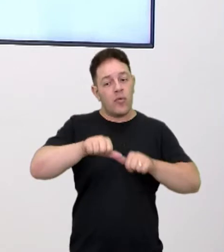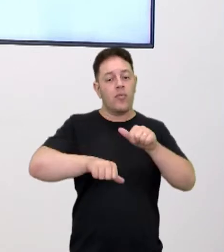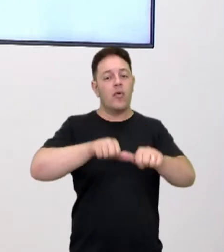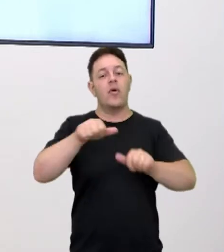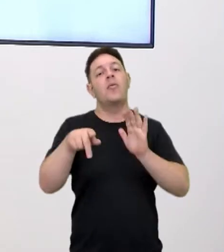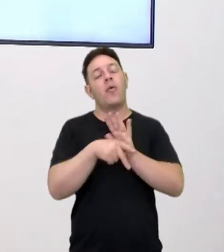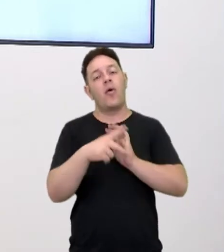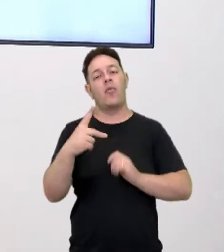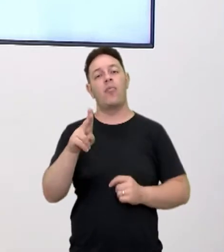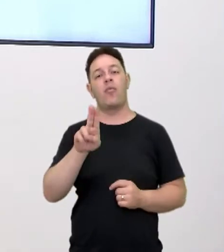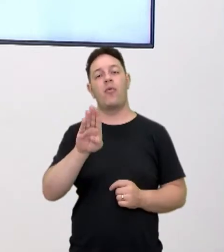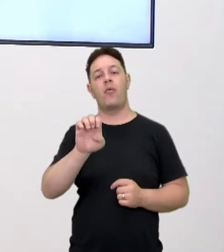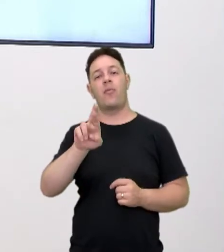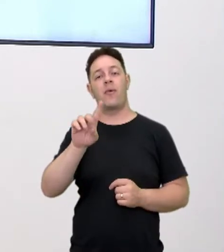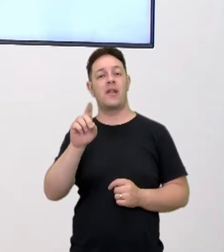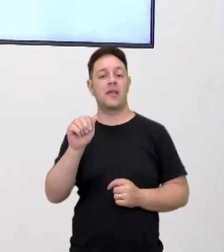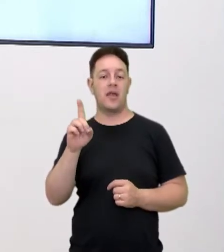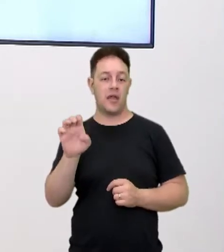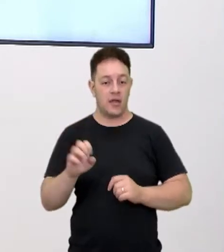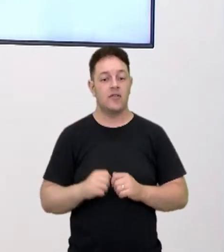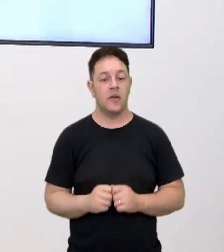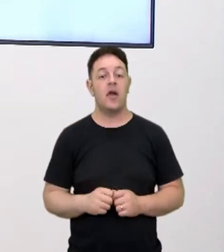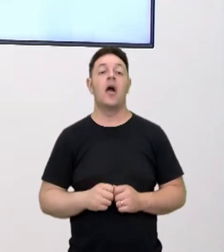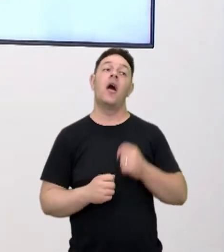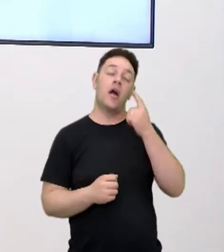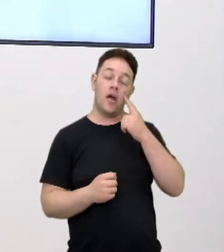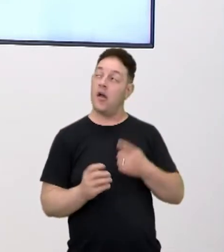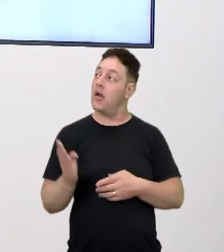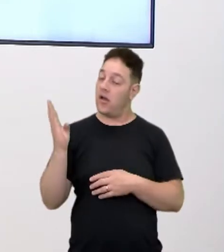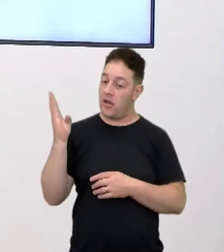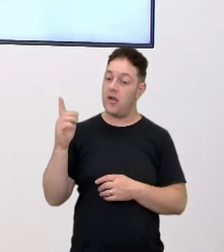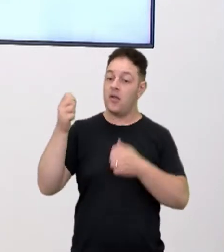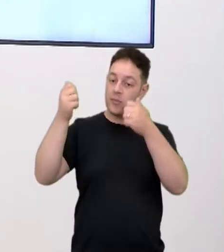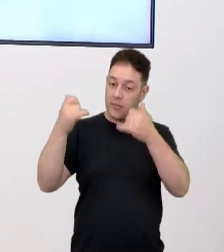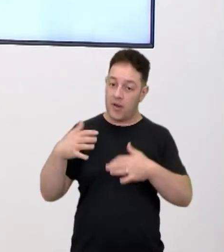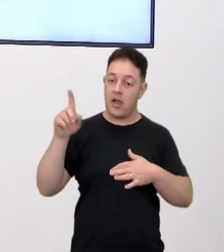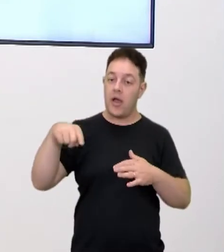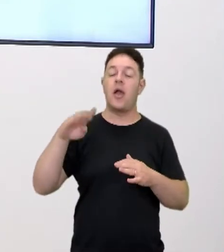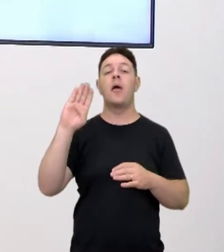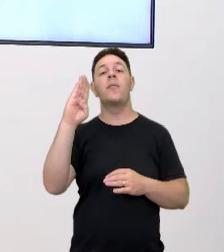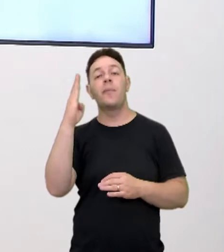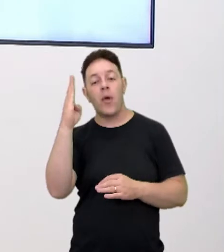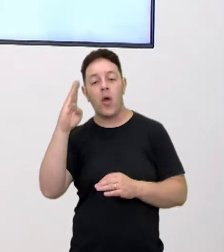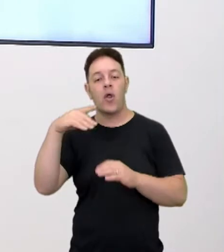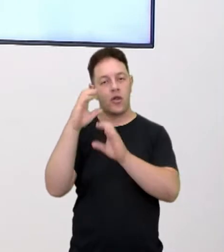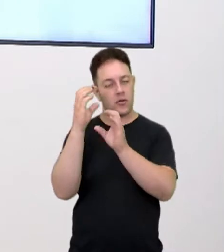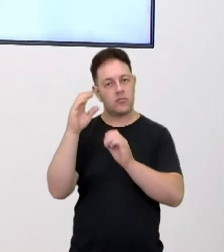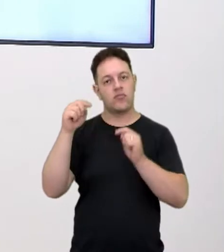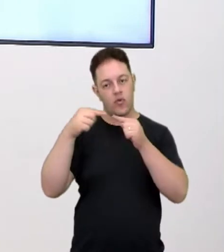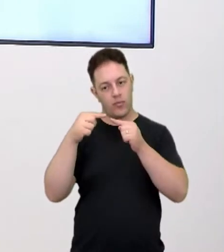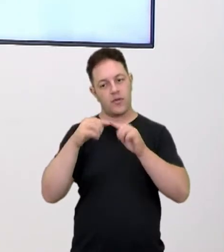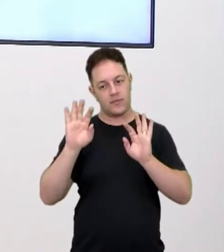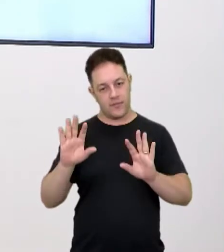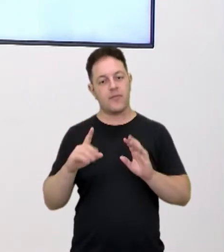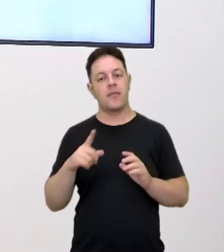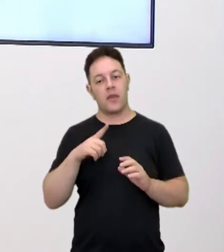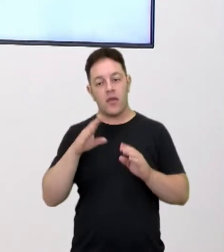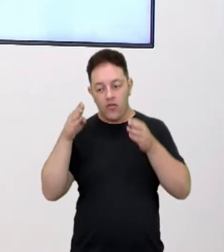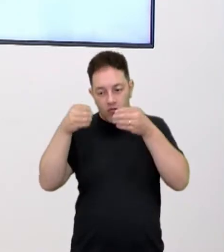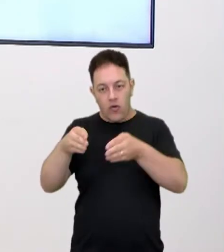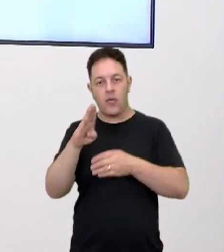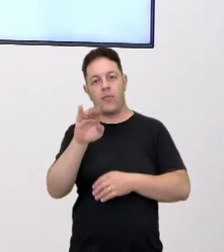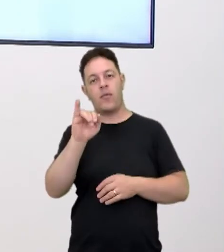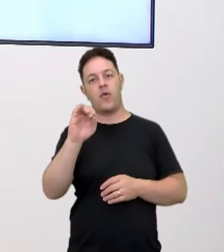da puberdade, tá? E aqui, quando a gente tá falando sobre isso, a gente tá falando sobre biologia especificamente, tá? Então, do aspecto